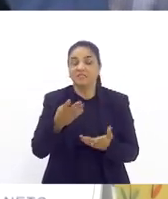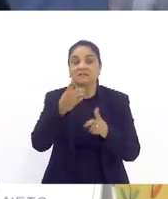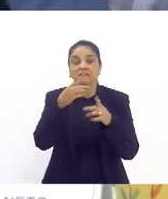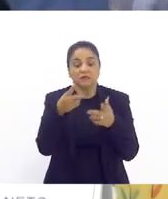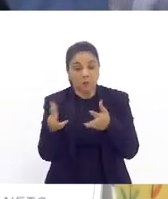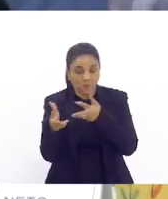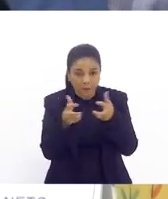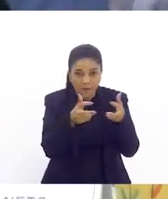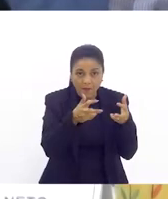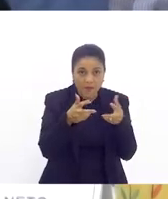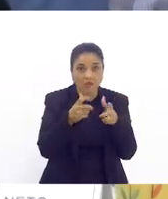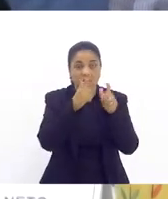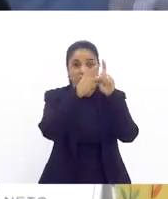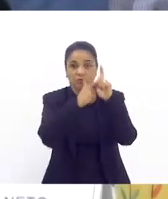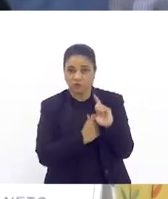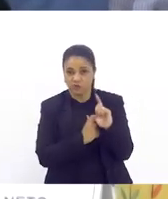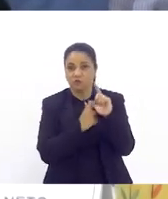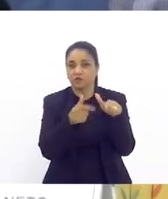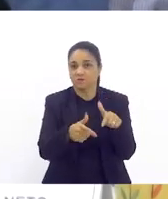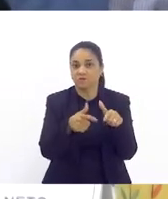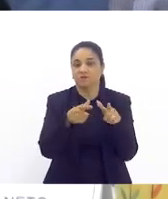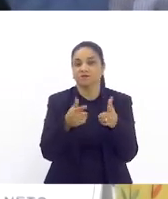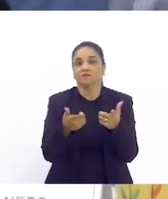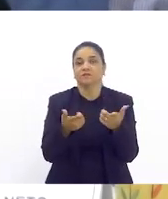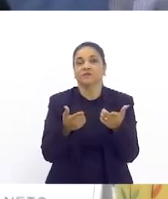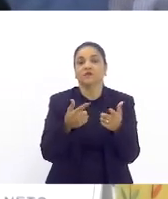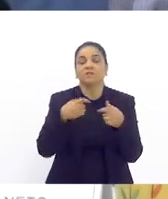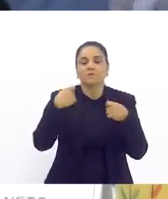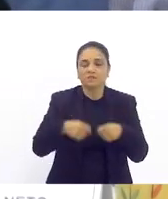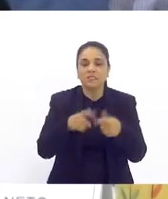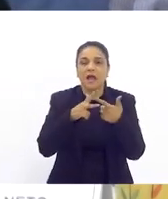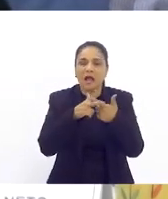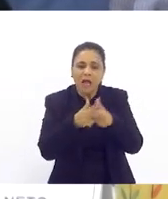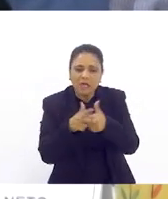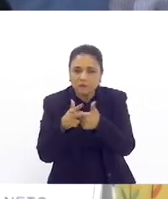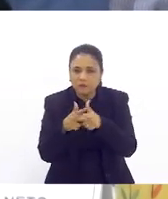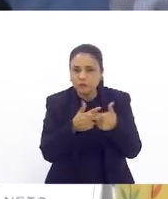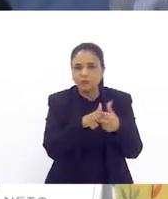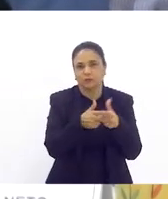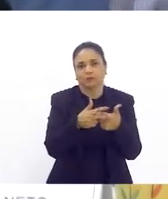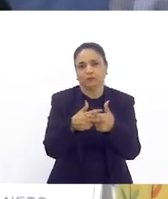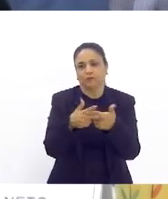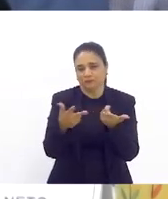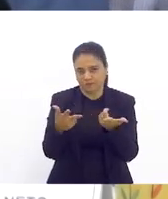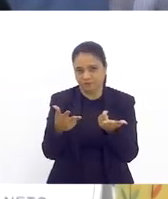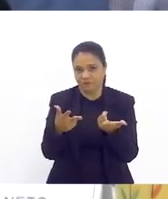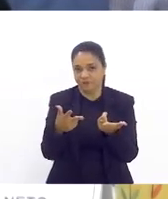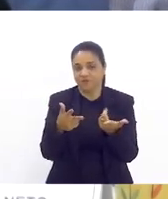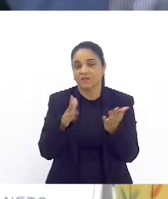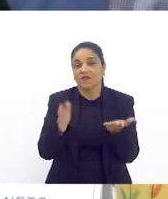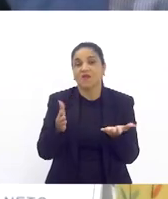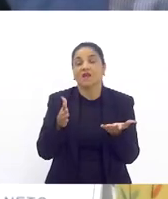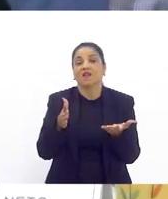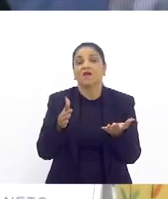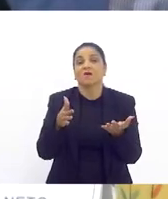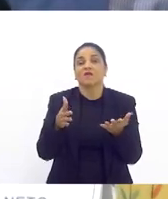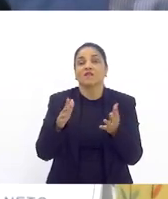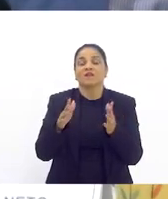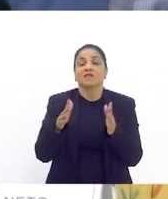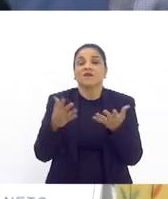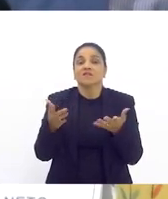suspensa a sua implementação por conta de ajuste necessários e aqui eu queria enfim chamar